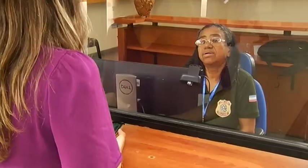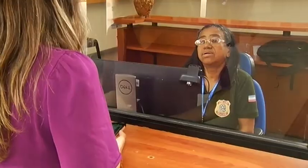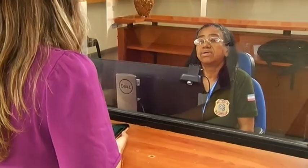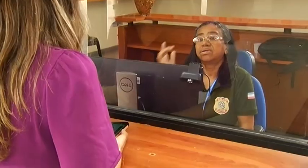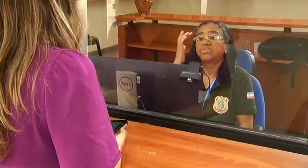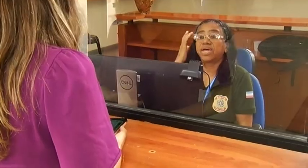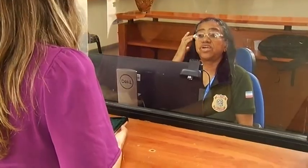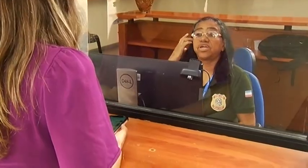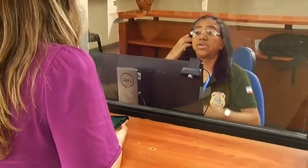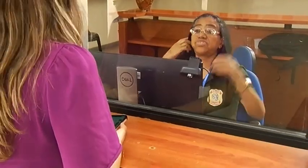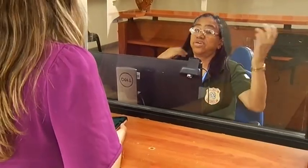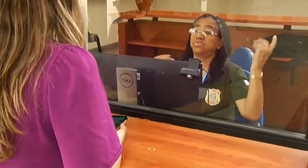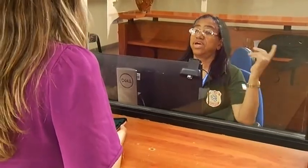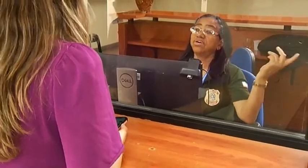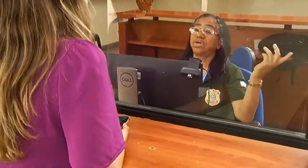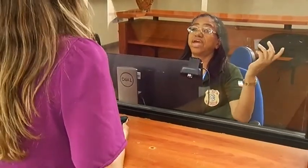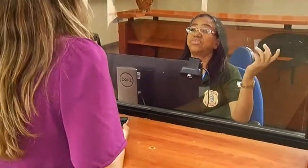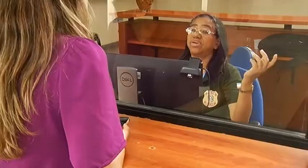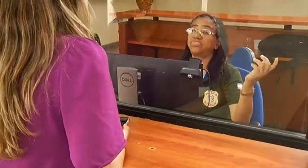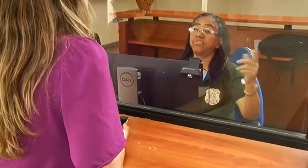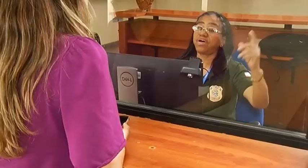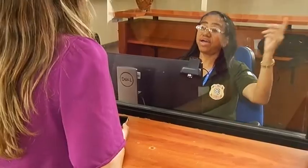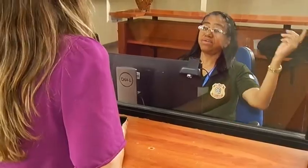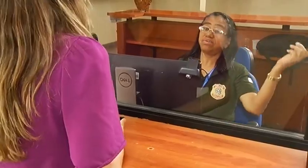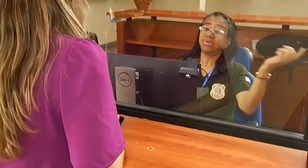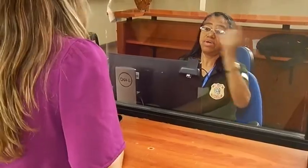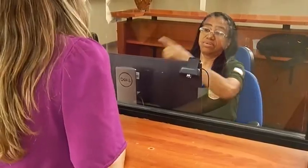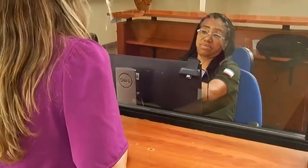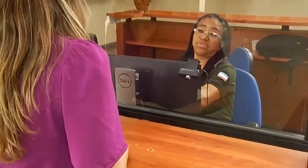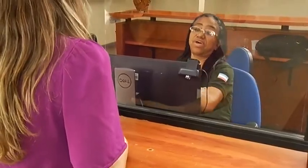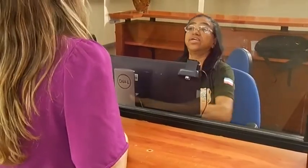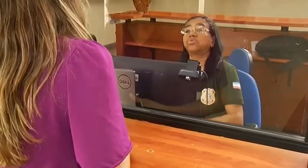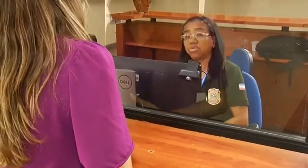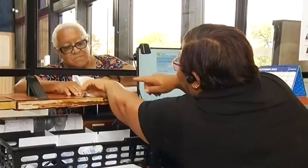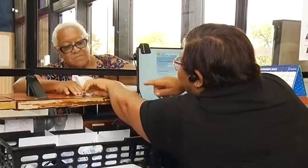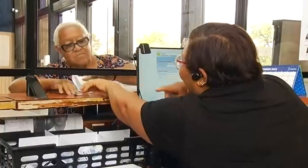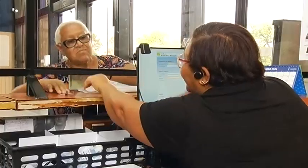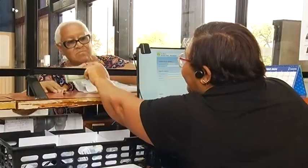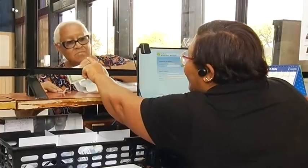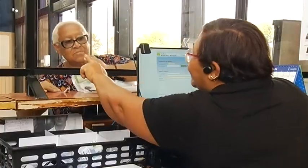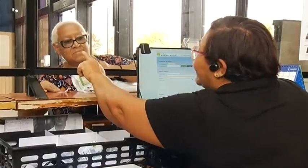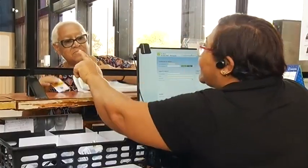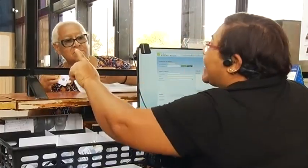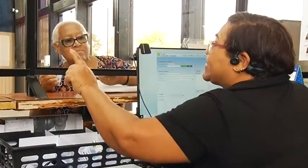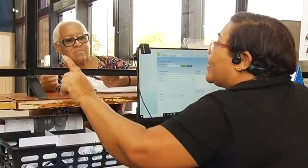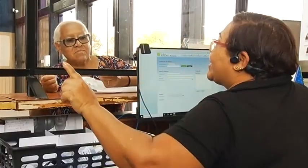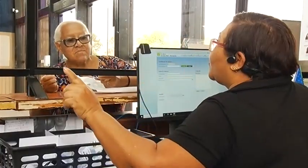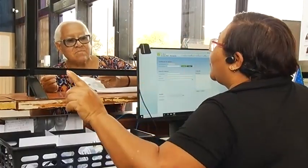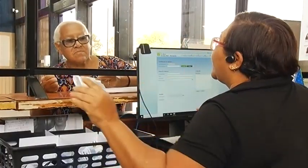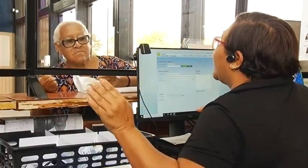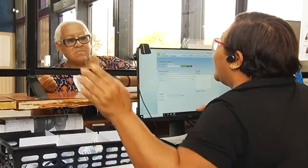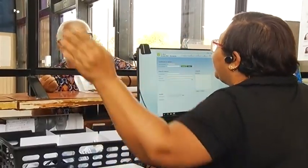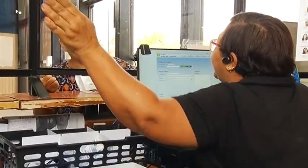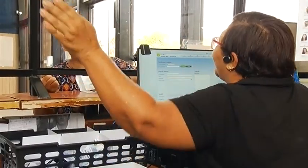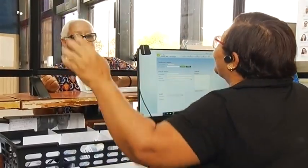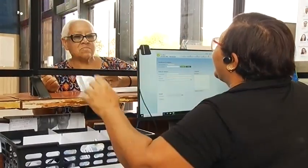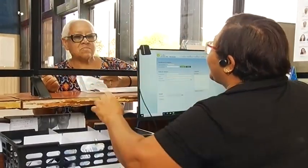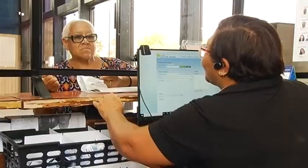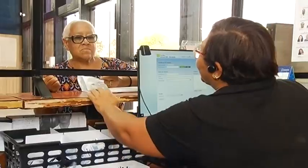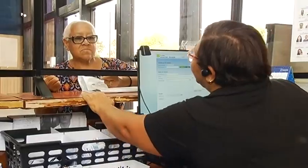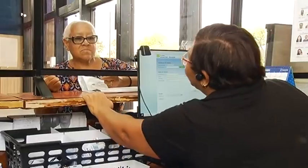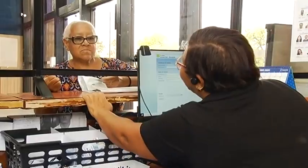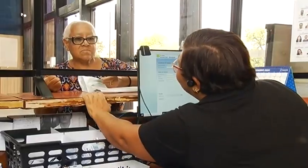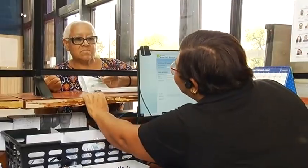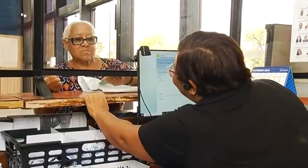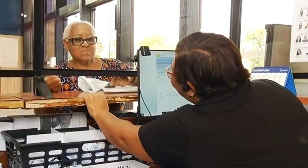jeito. Alzira trabalha há mais de 30 anos na casa. Já sua colega, Cristina, está na recepção há cerca de um